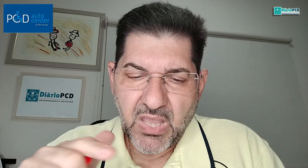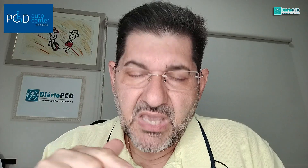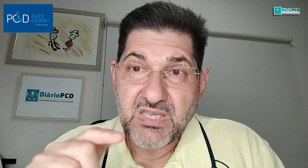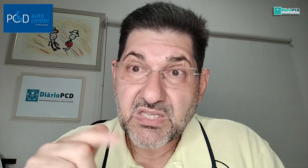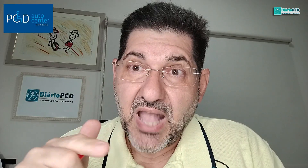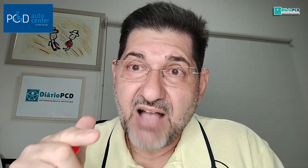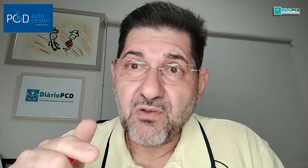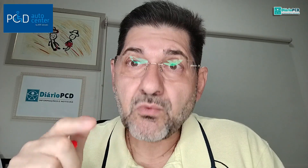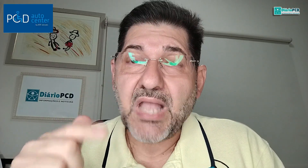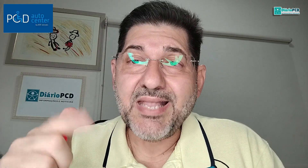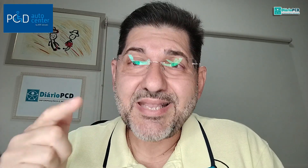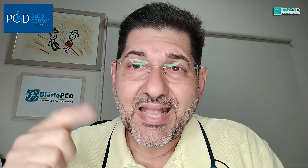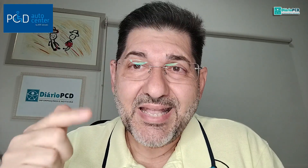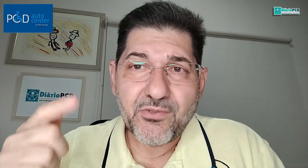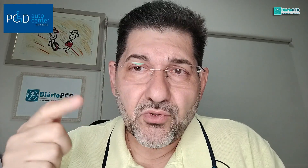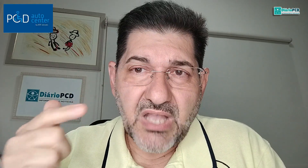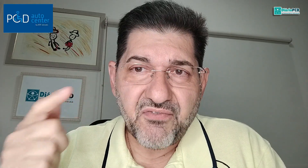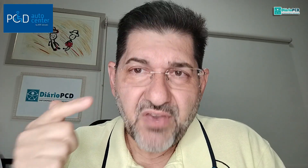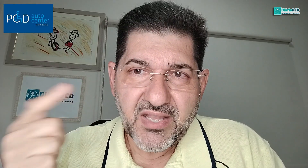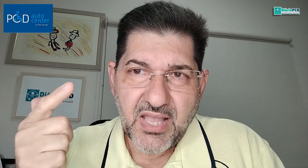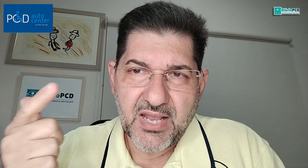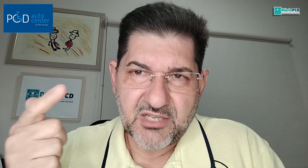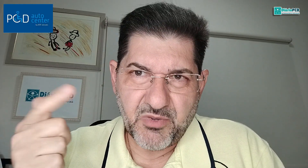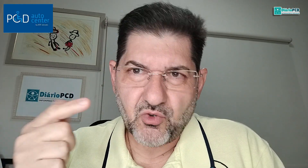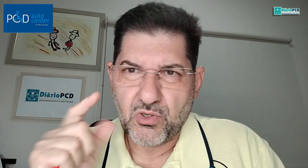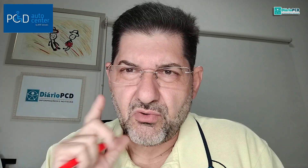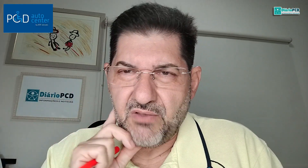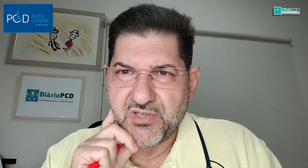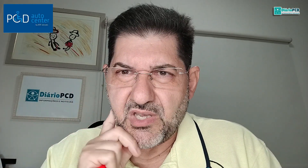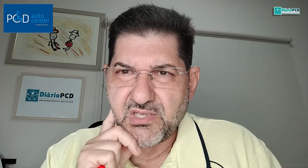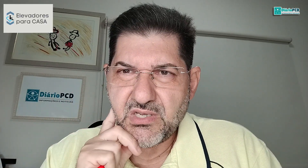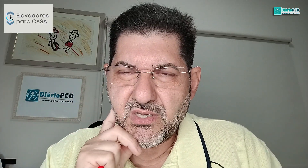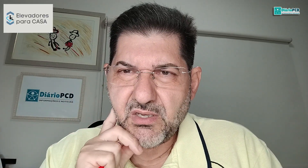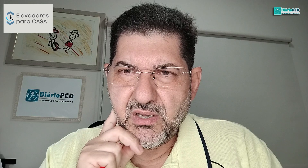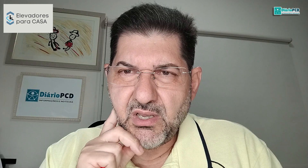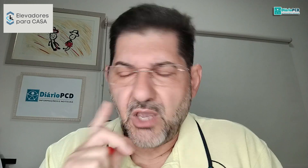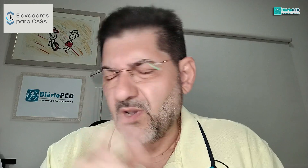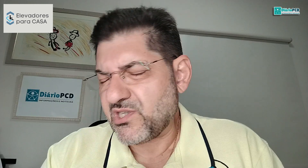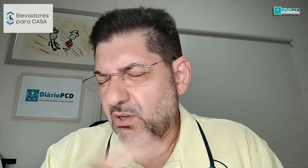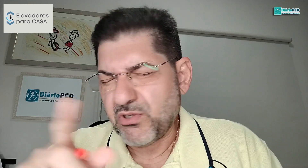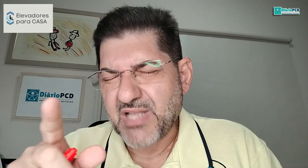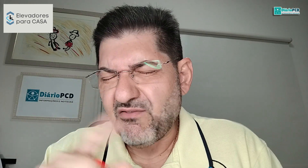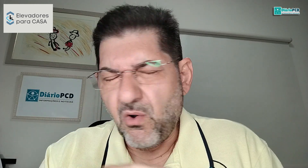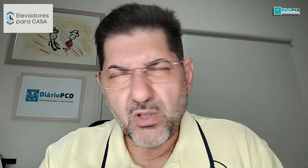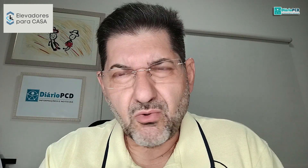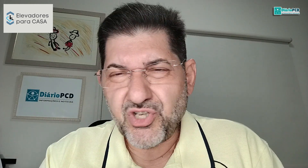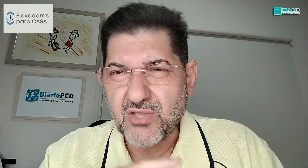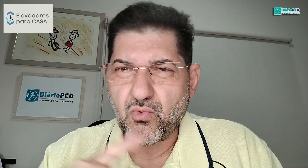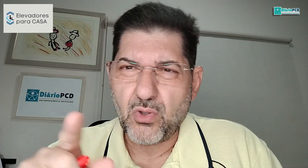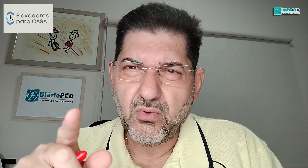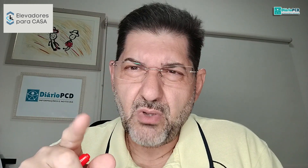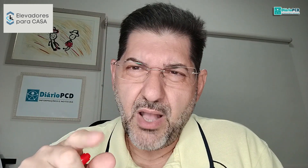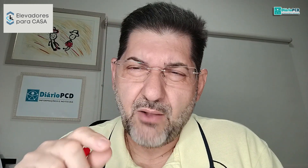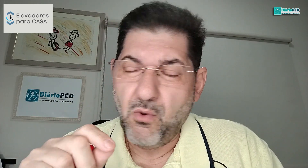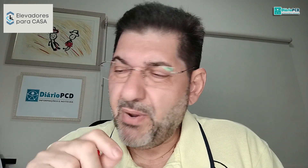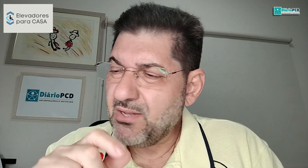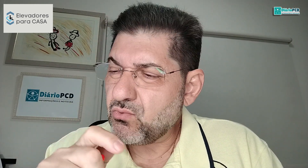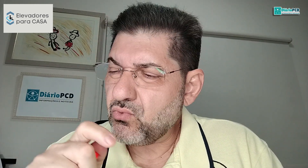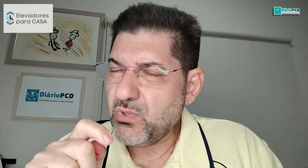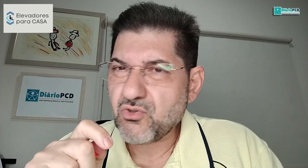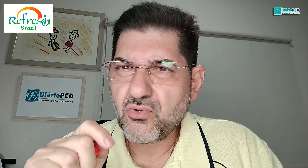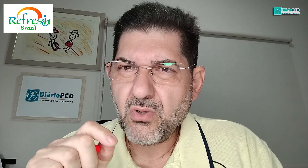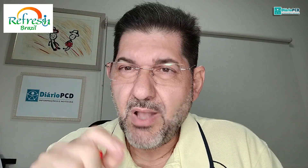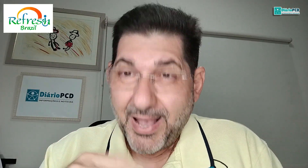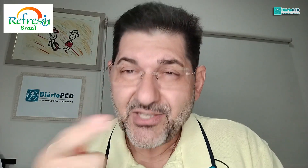parlamentares que estavam tentando defender as pessoas com deficiência. Eu estava ontem o dia todo